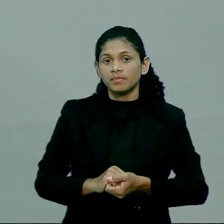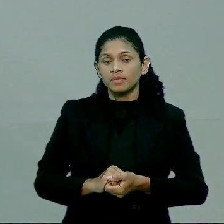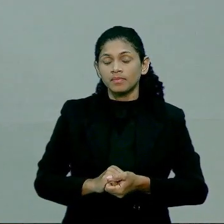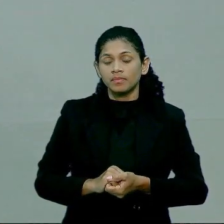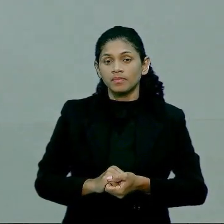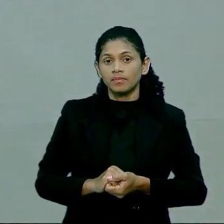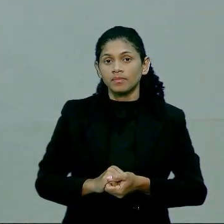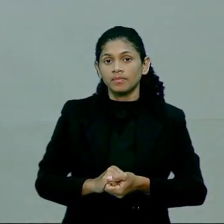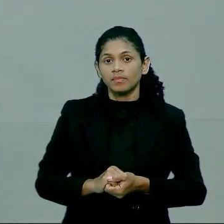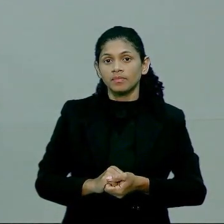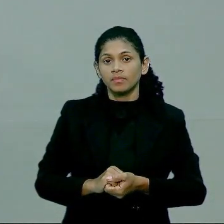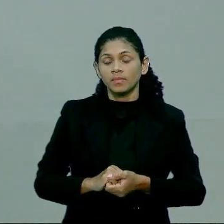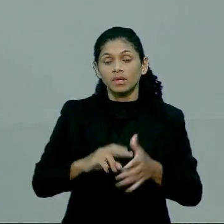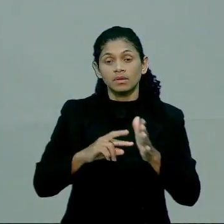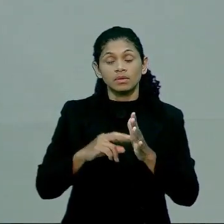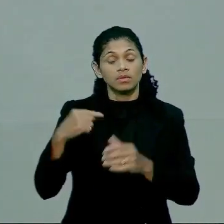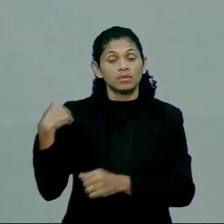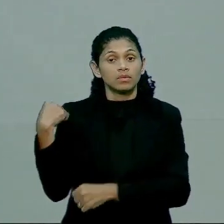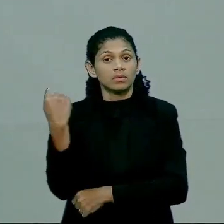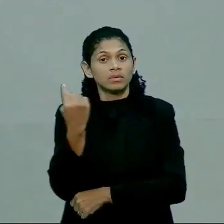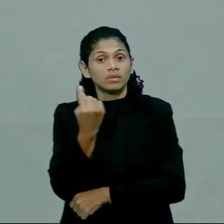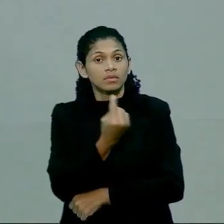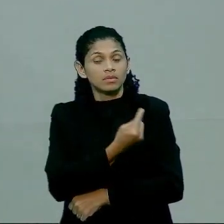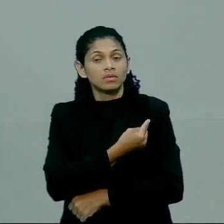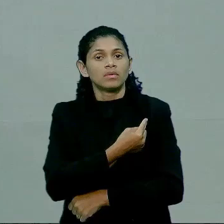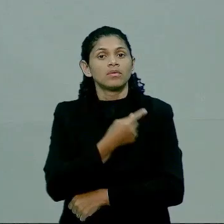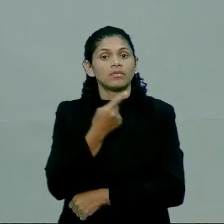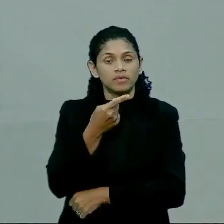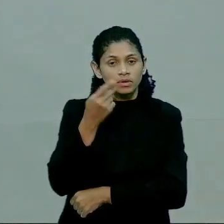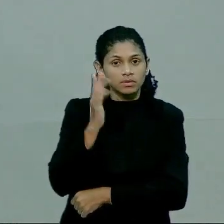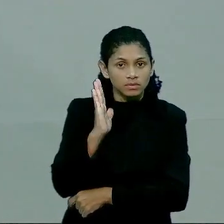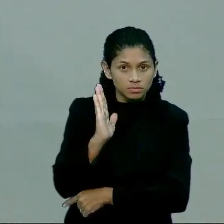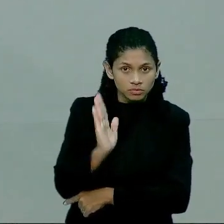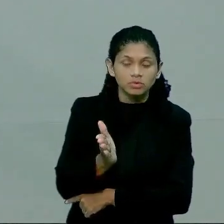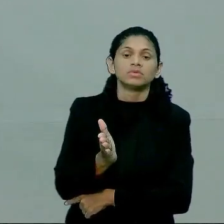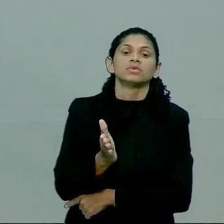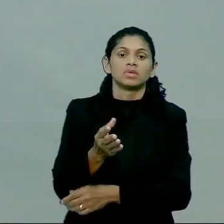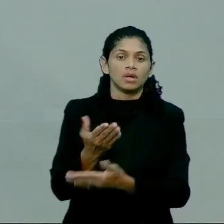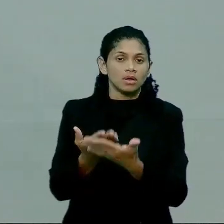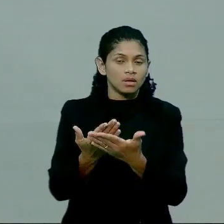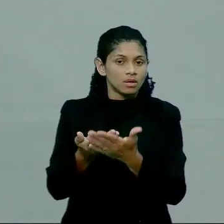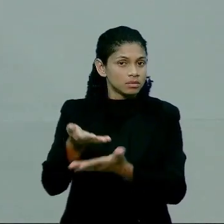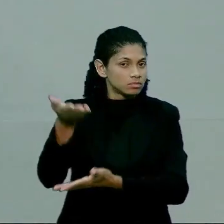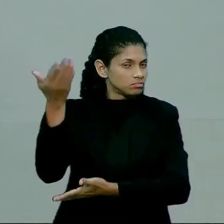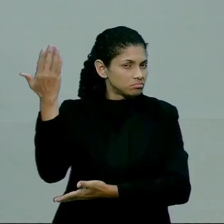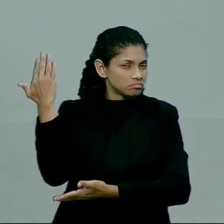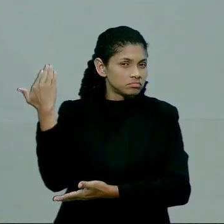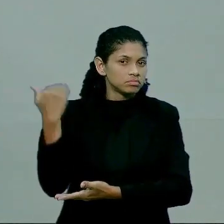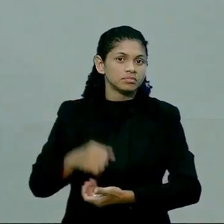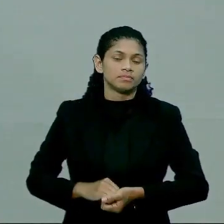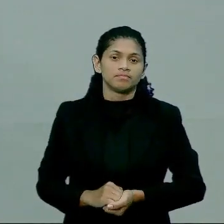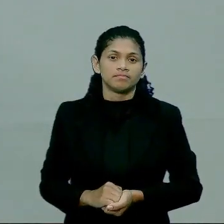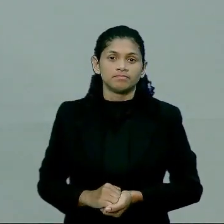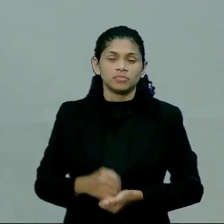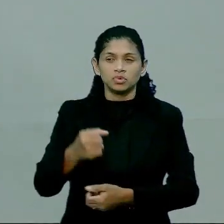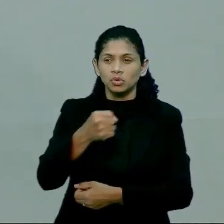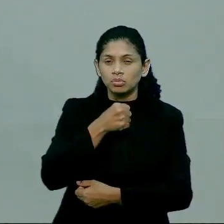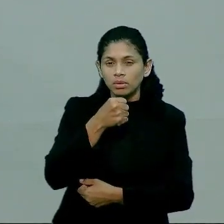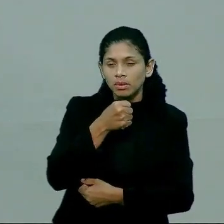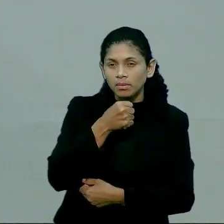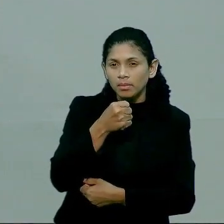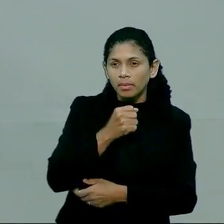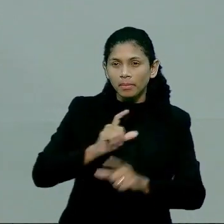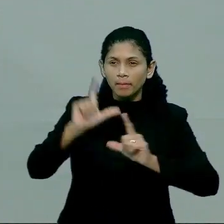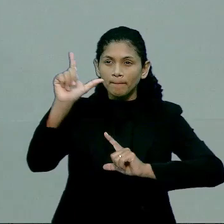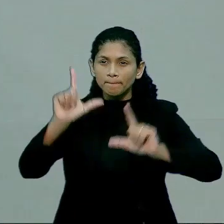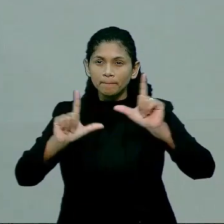aqueles que a gente né a gente trabalhou aqui os peixes informativos falamos sobre trabalhando com os textos jornalísticos falamos um pouco